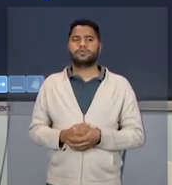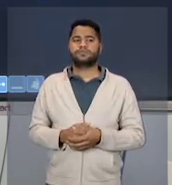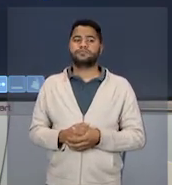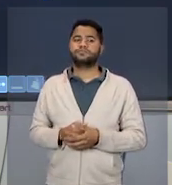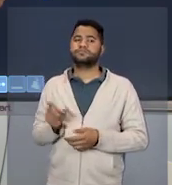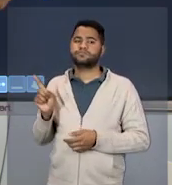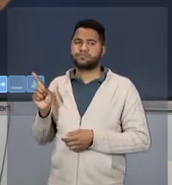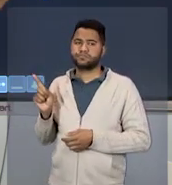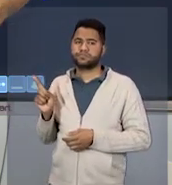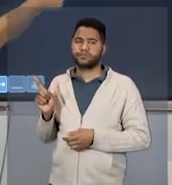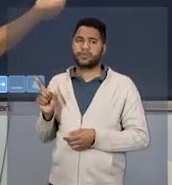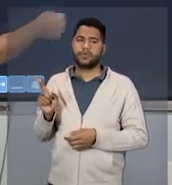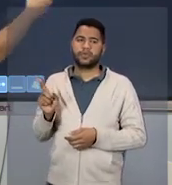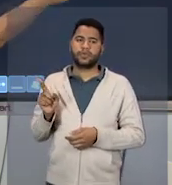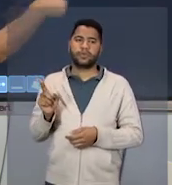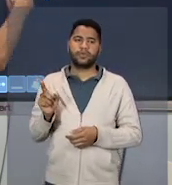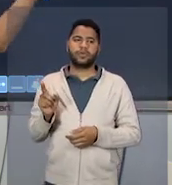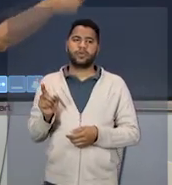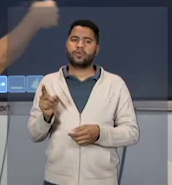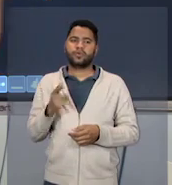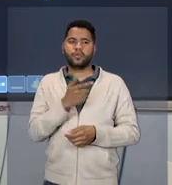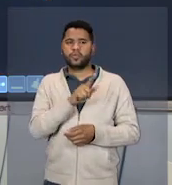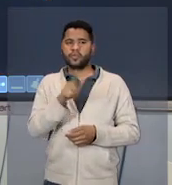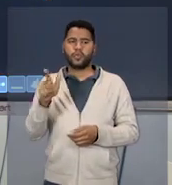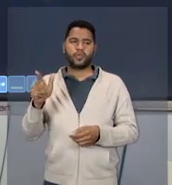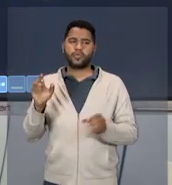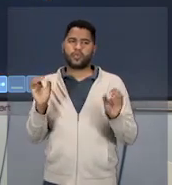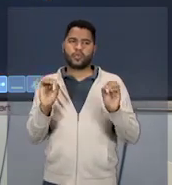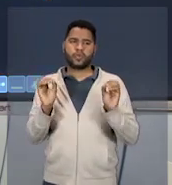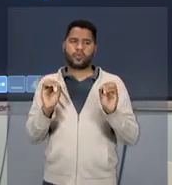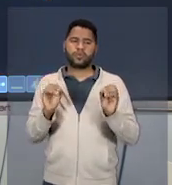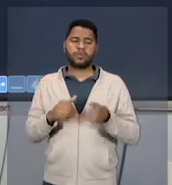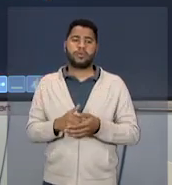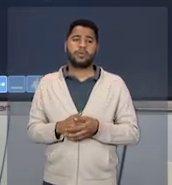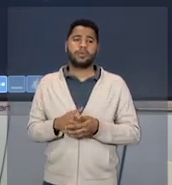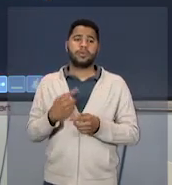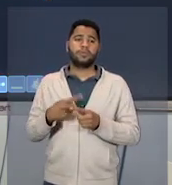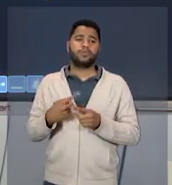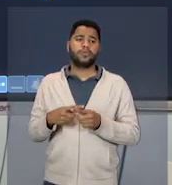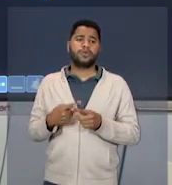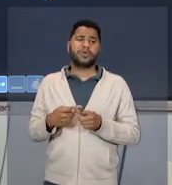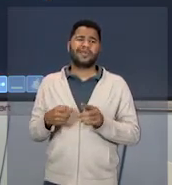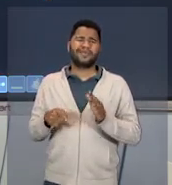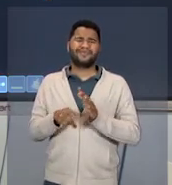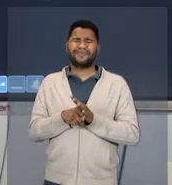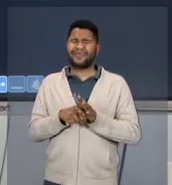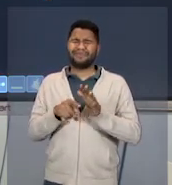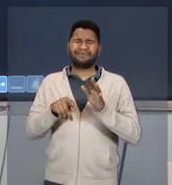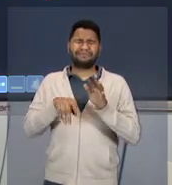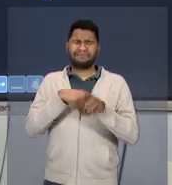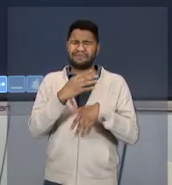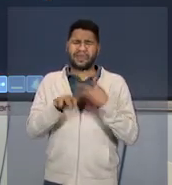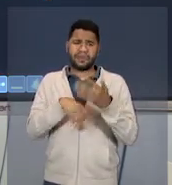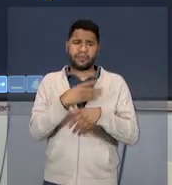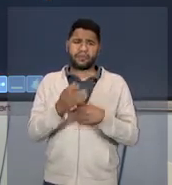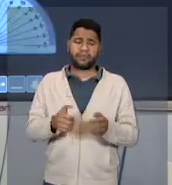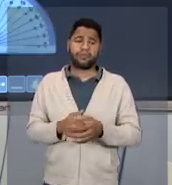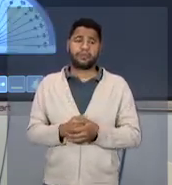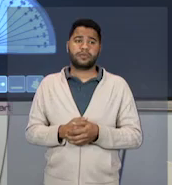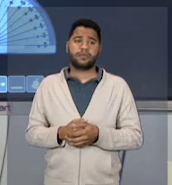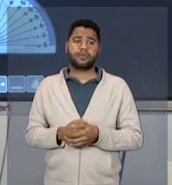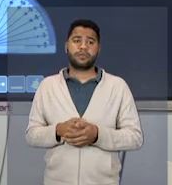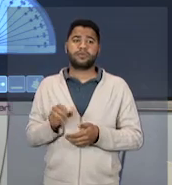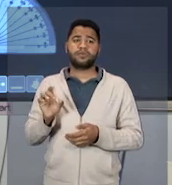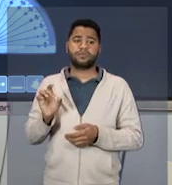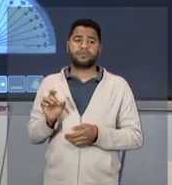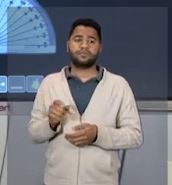C e o D. Eu não coloquei os outros transferidores aqui, porque senão a figura ia ficar muito embolada, tá? Então, eu coloquei